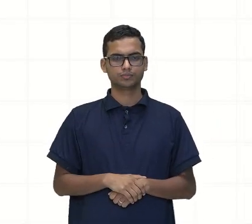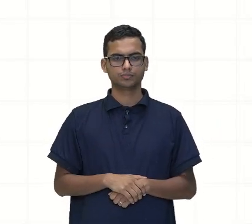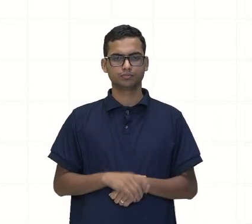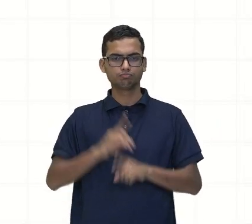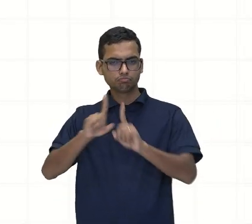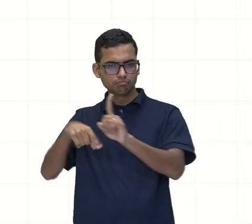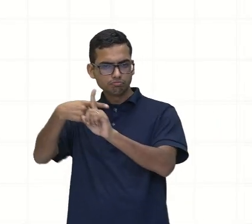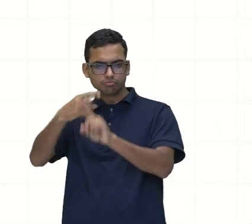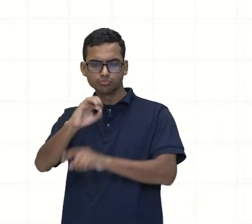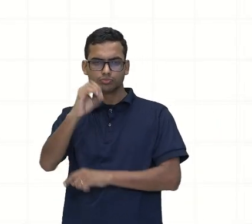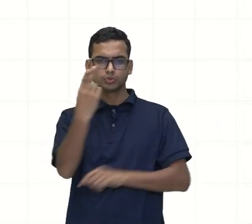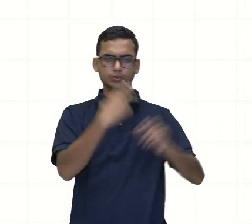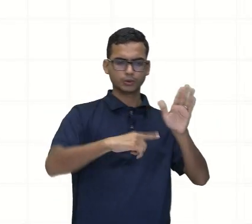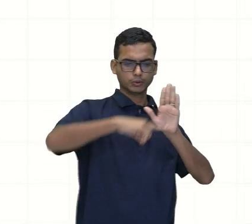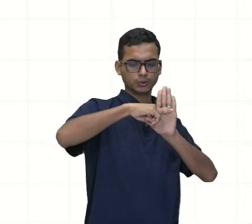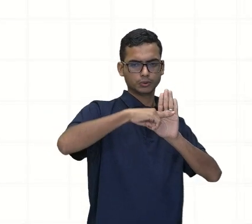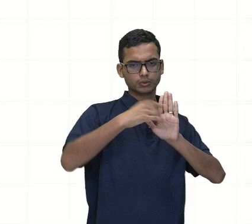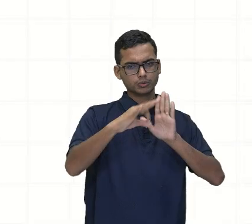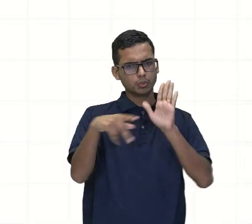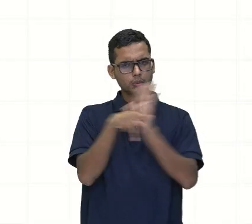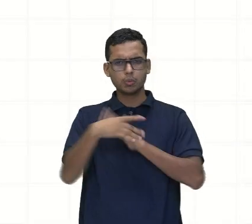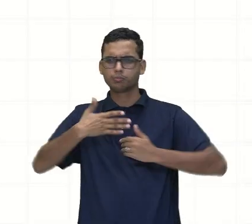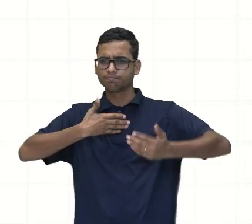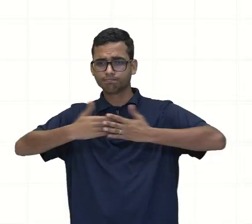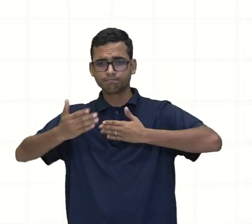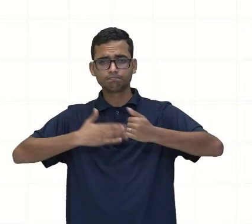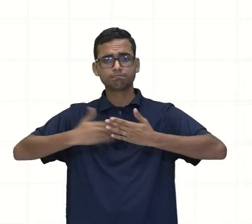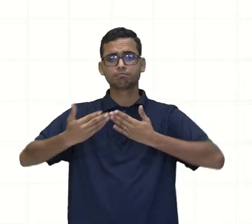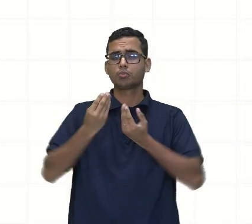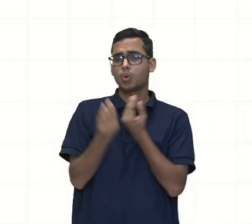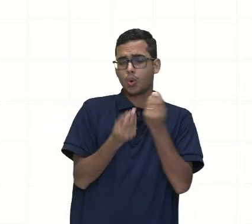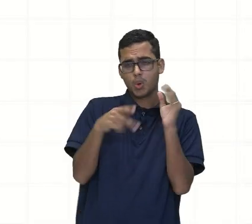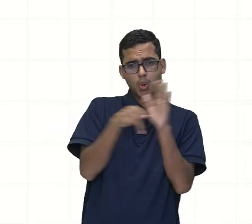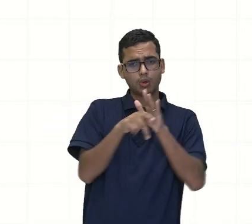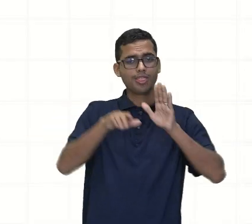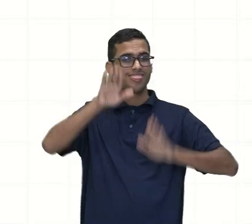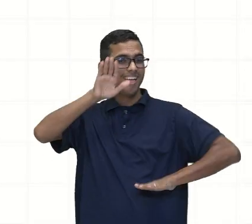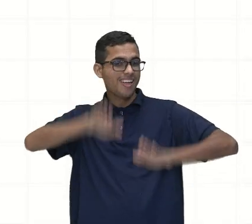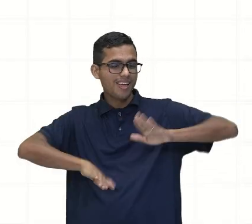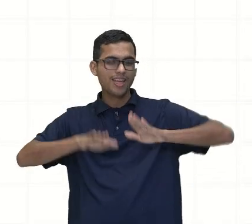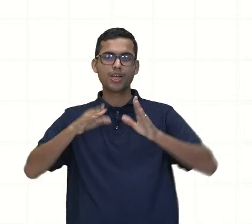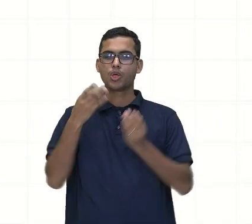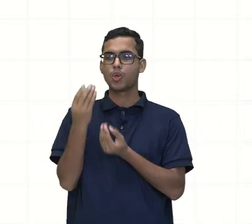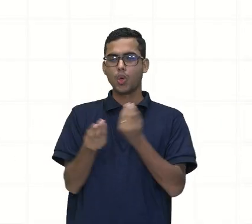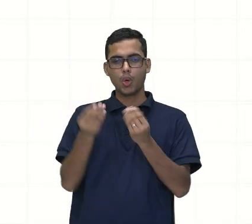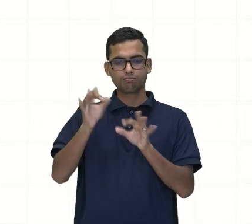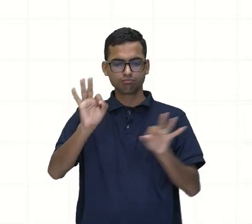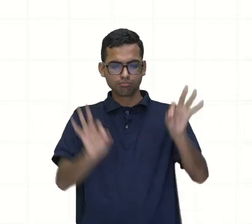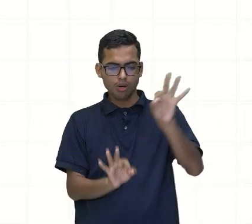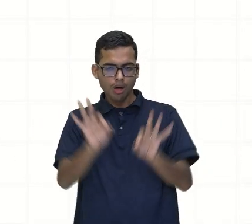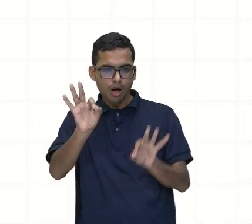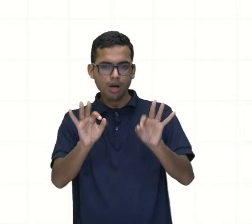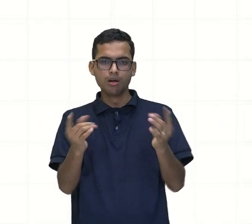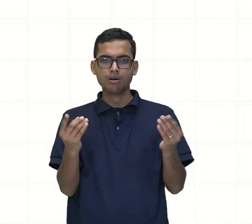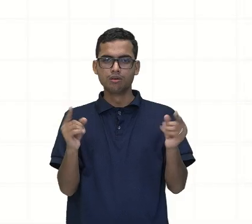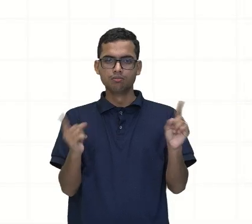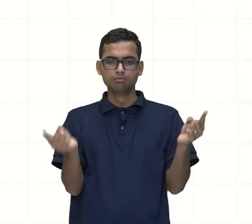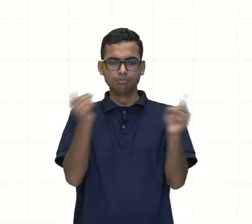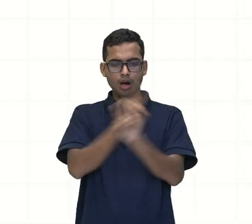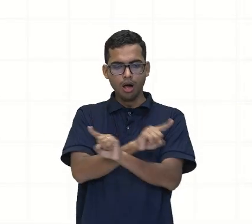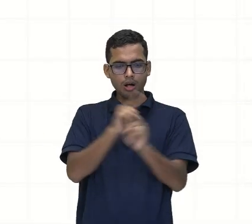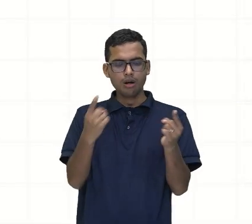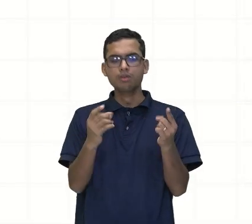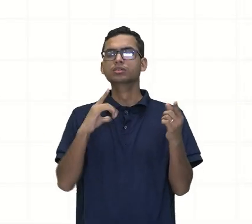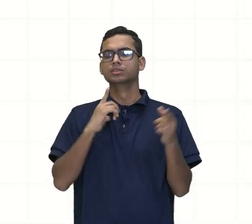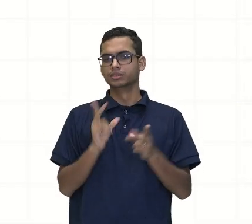da subtração entre eles, dependendo aqui de qual ordem que eles estão, sempre vai dar 0, tá